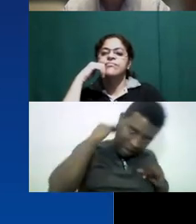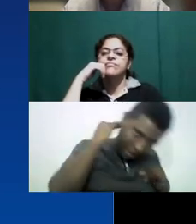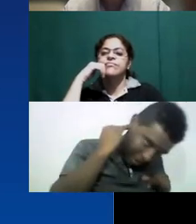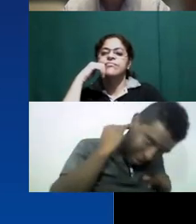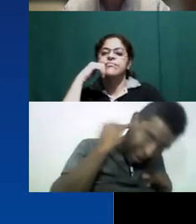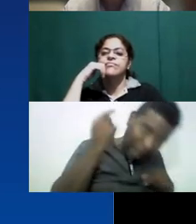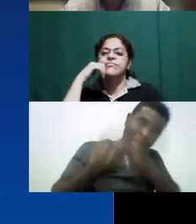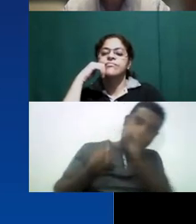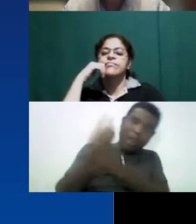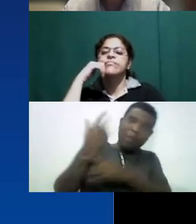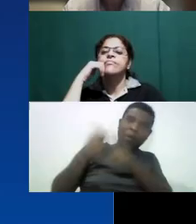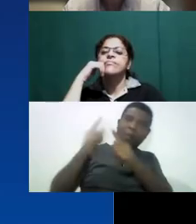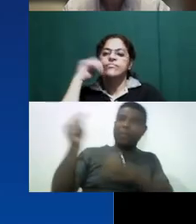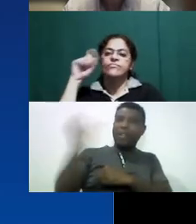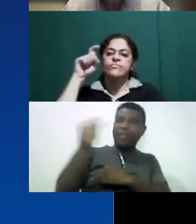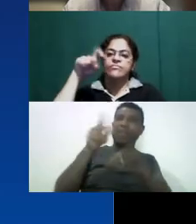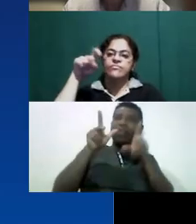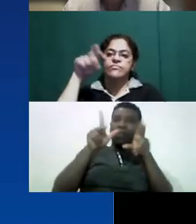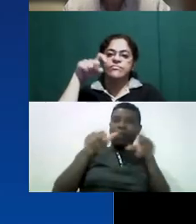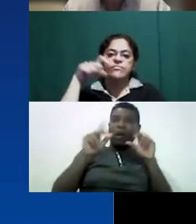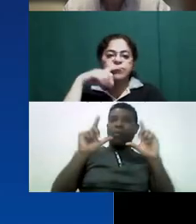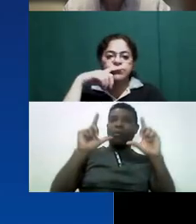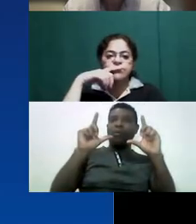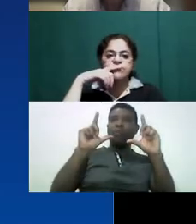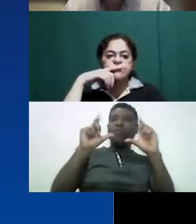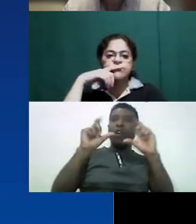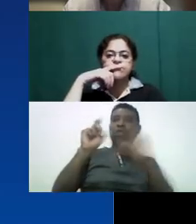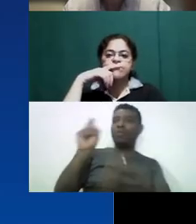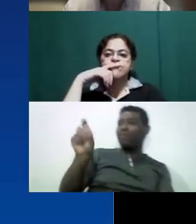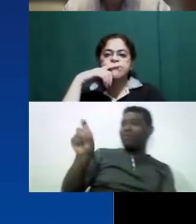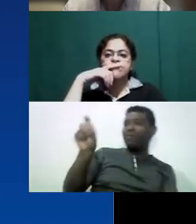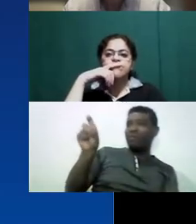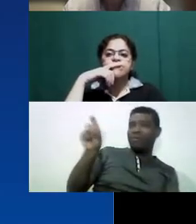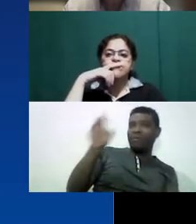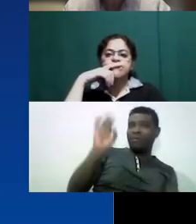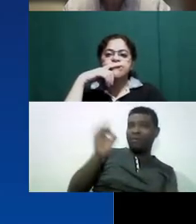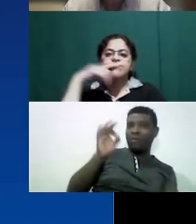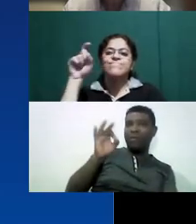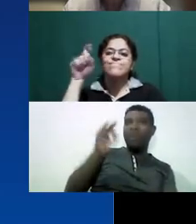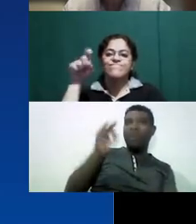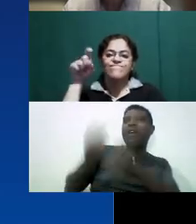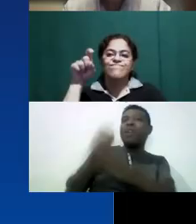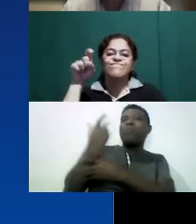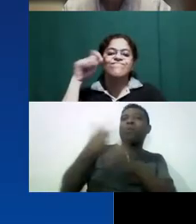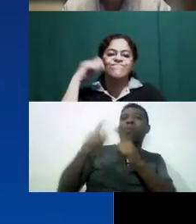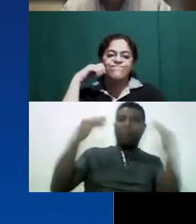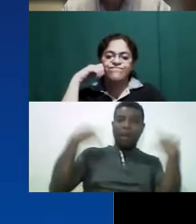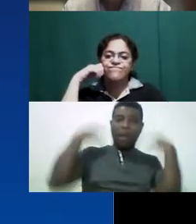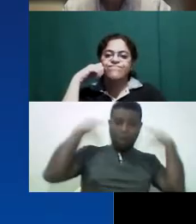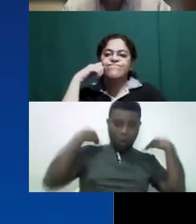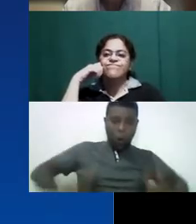tá? Então, frequente a gente vê esse tipo de padrão. Não é só o pescoço, é o corpo como um todo que a gente tem que olhar, tá?